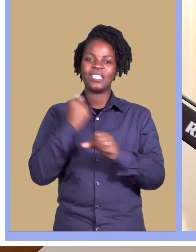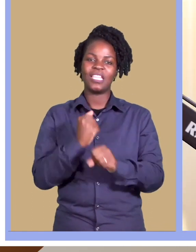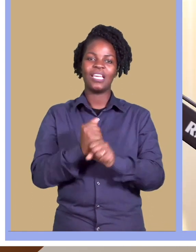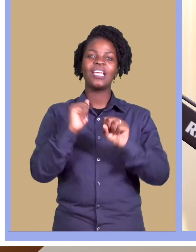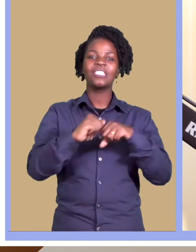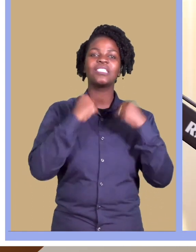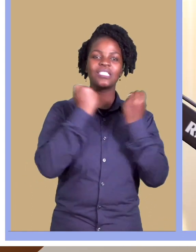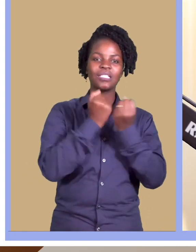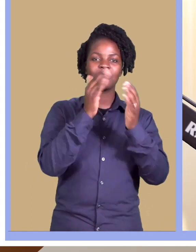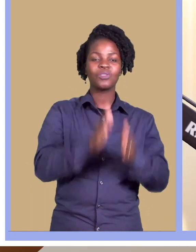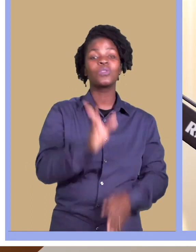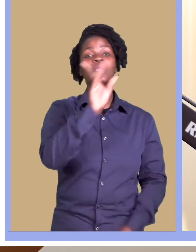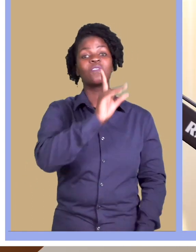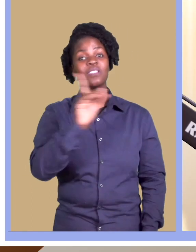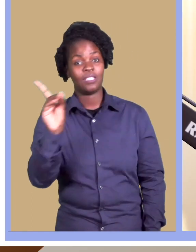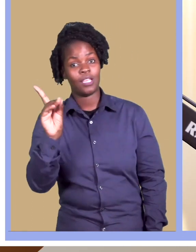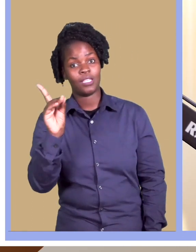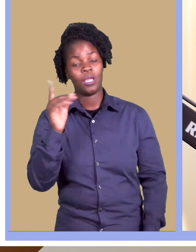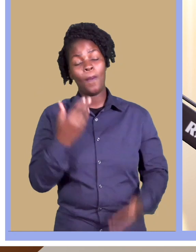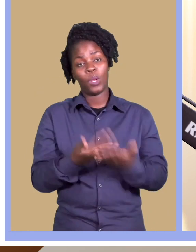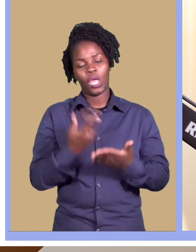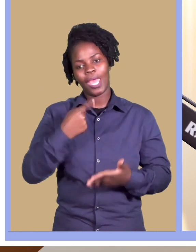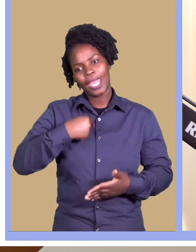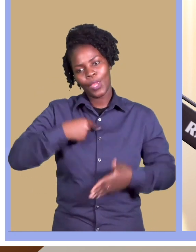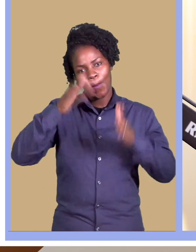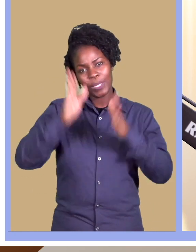Infelizmente eu não sou uma pessoa com deficiência